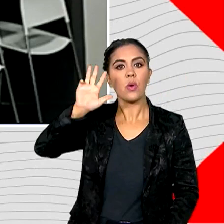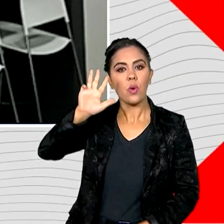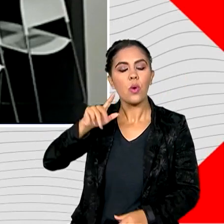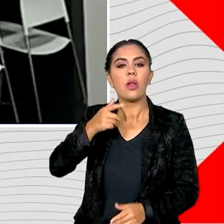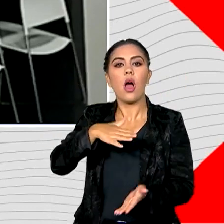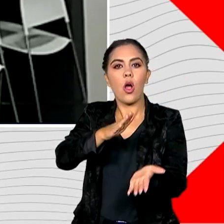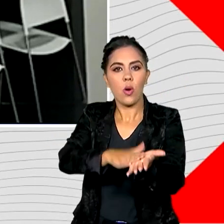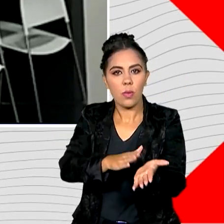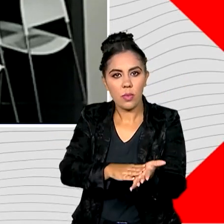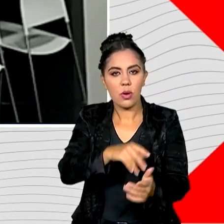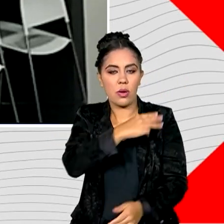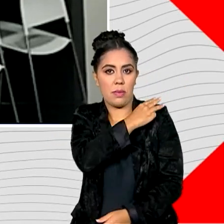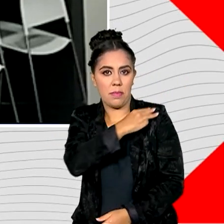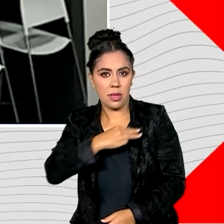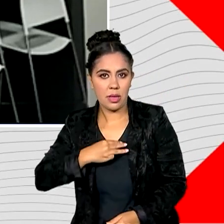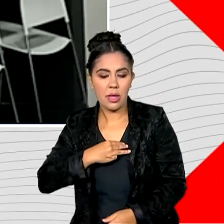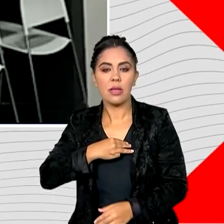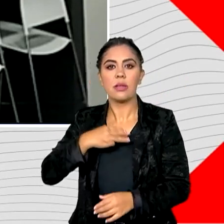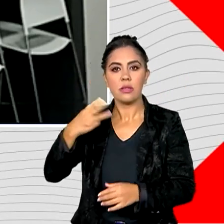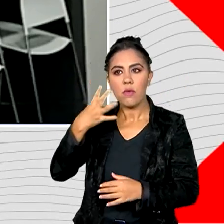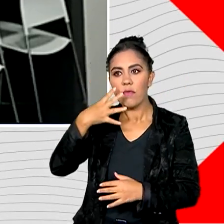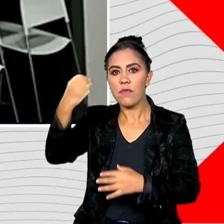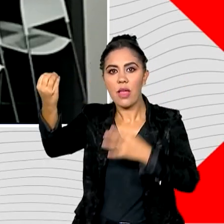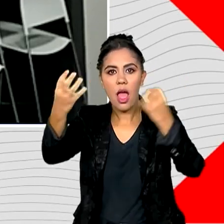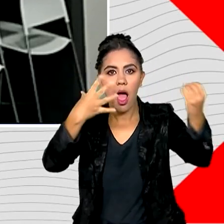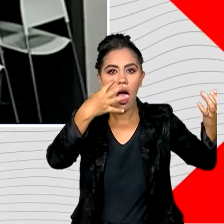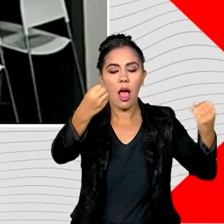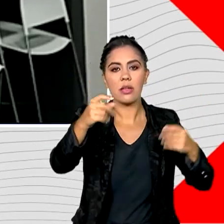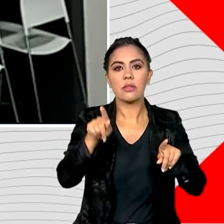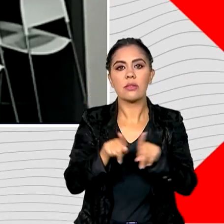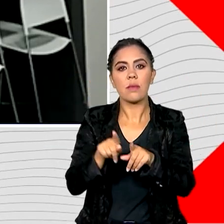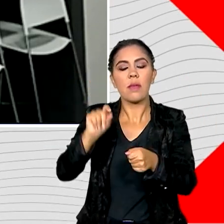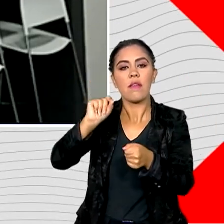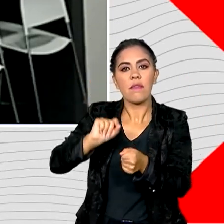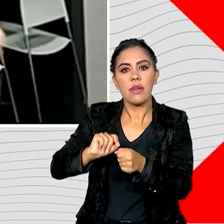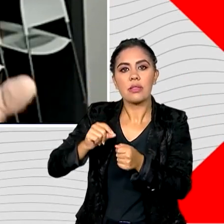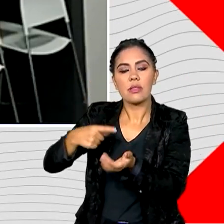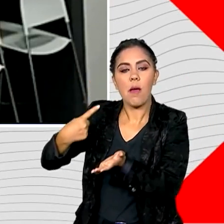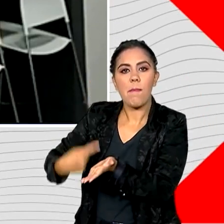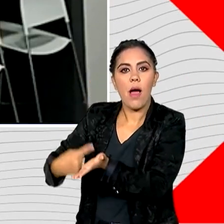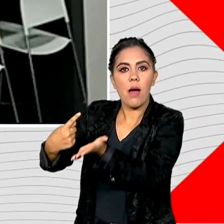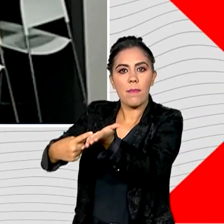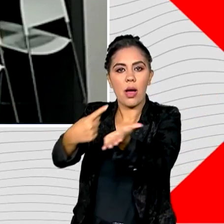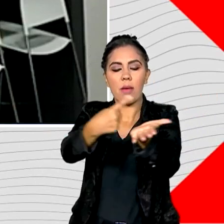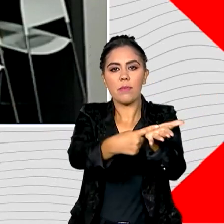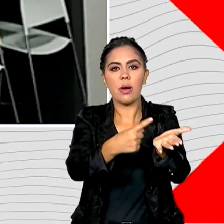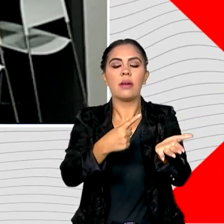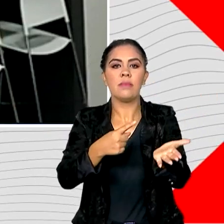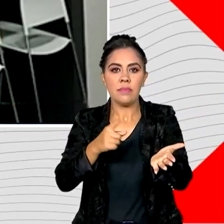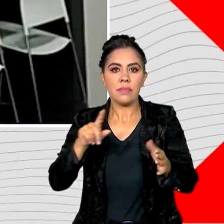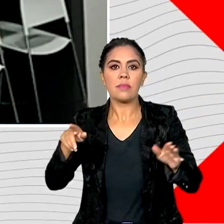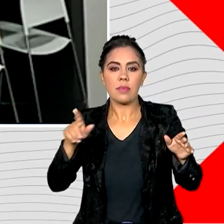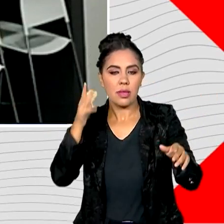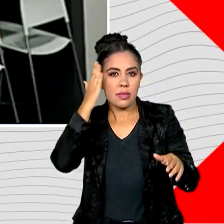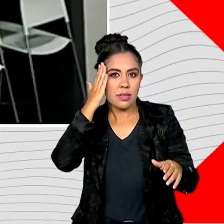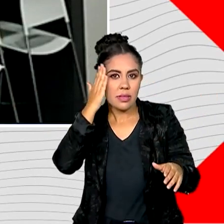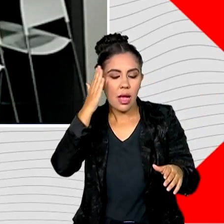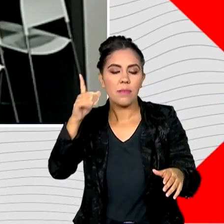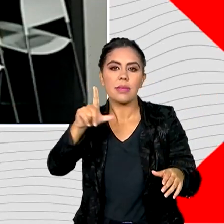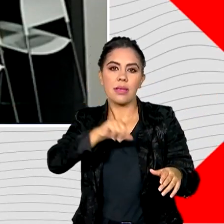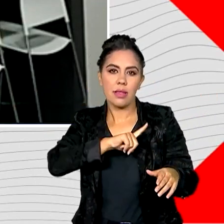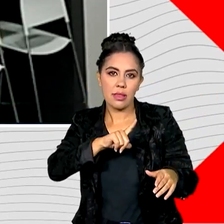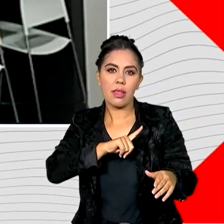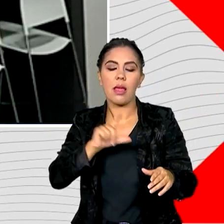que façam agendas juntos, mas a gente sabe também que muitos ministros estarão em palanques diferentes nas eleições